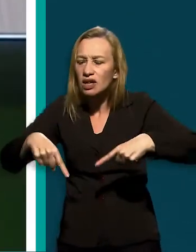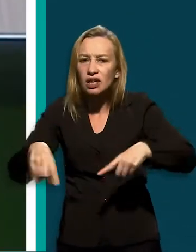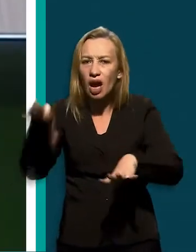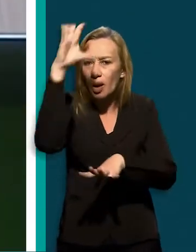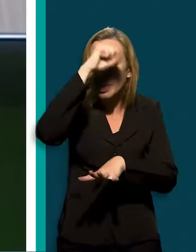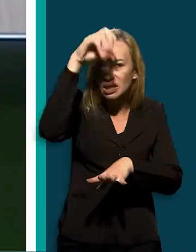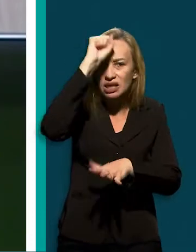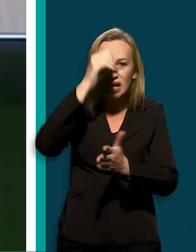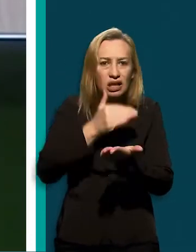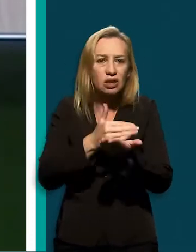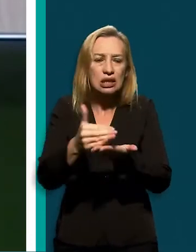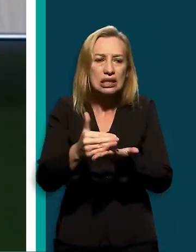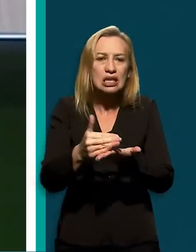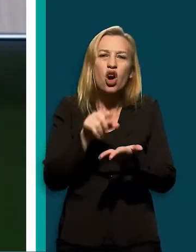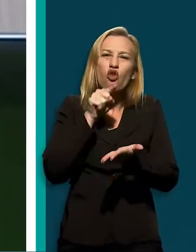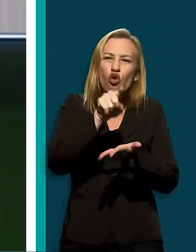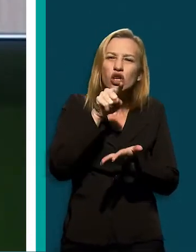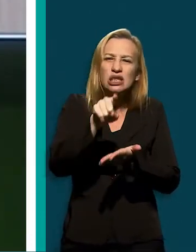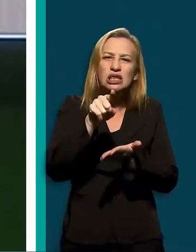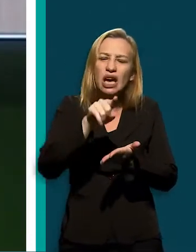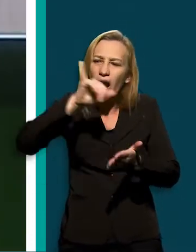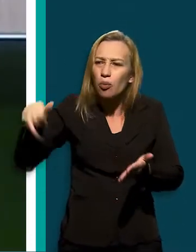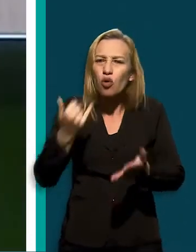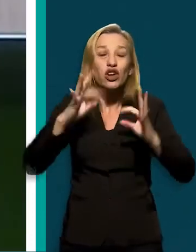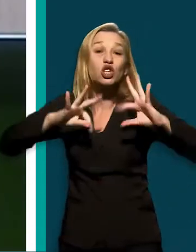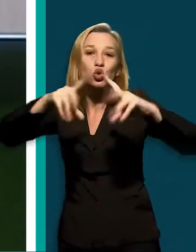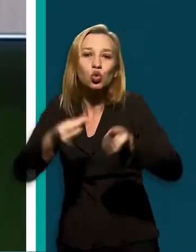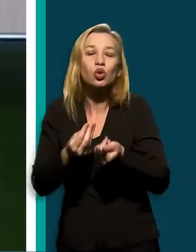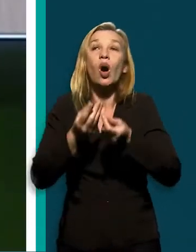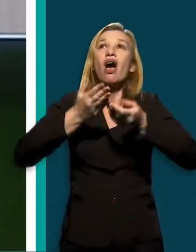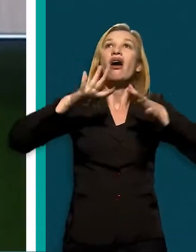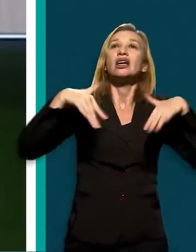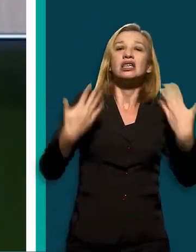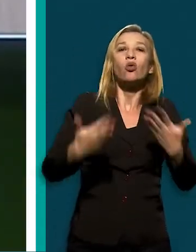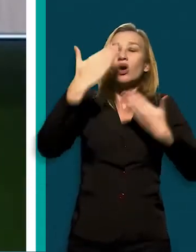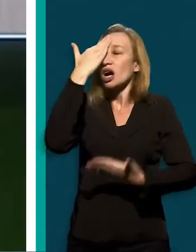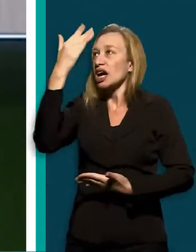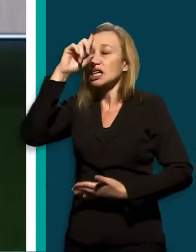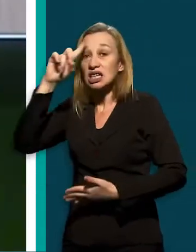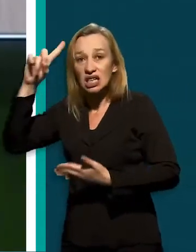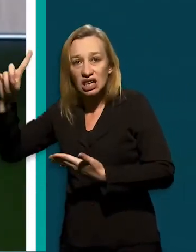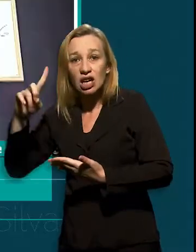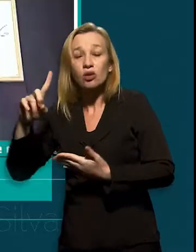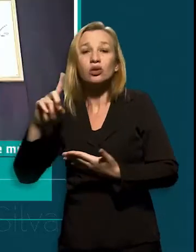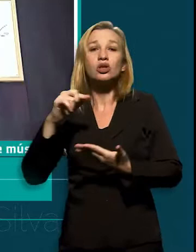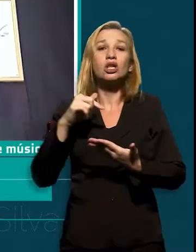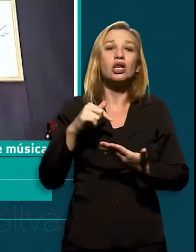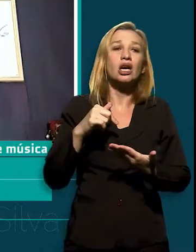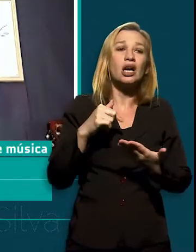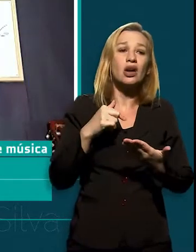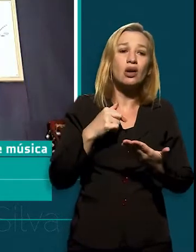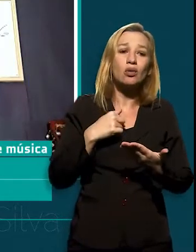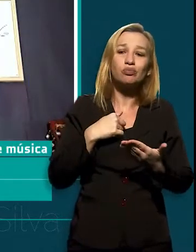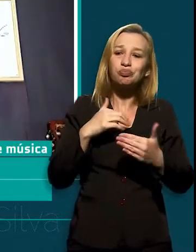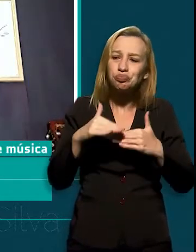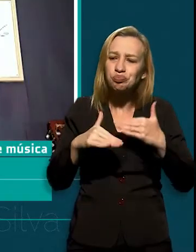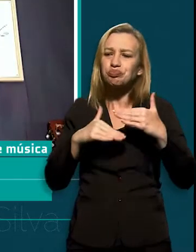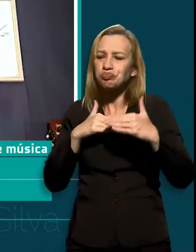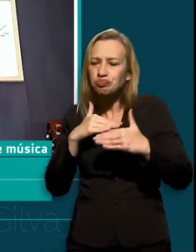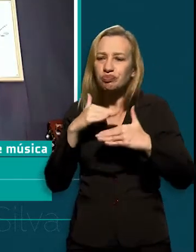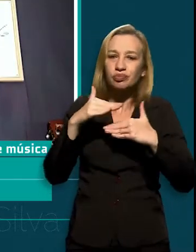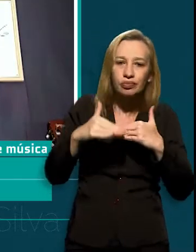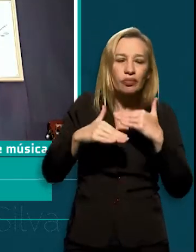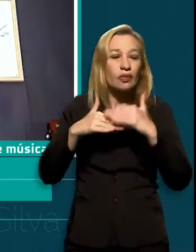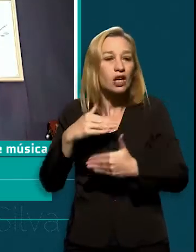o desafio serve como aprendizado, você tira proveito em tudo. Então, graças a Deus, eu passei